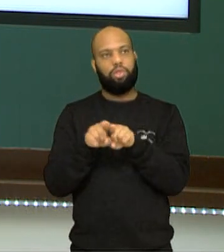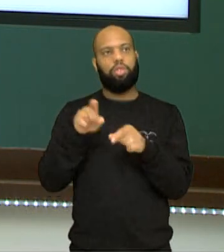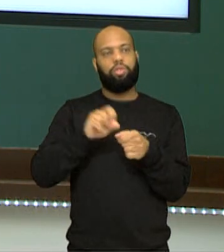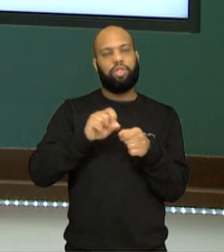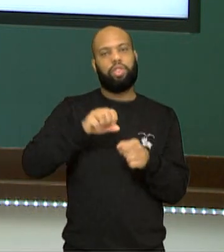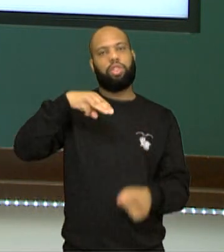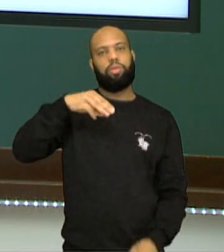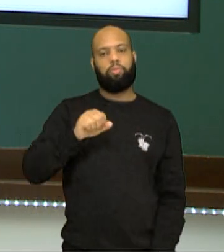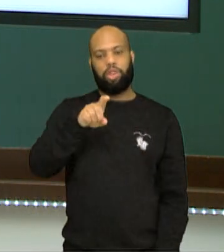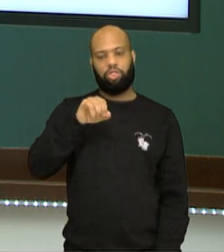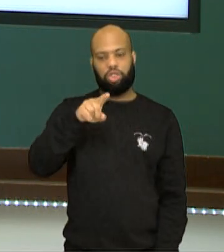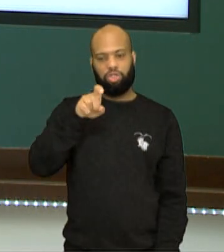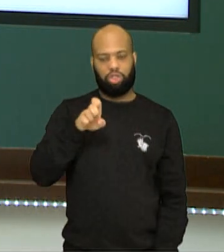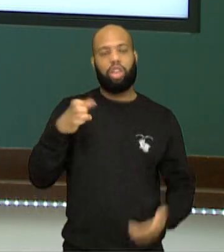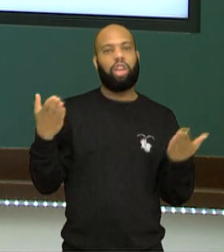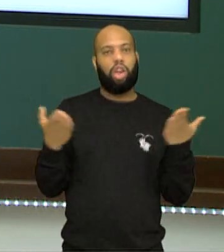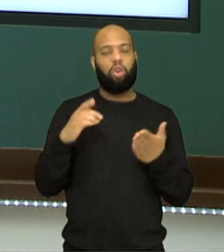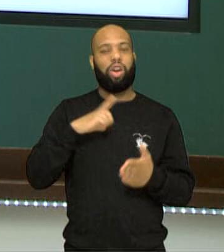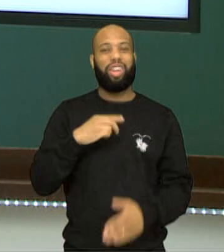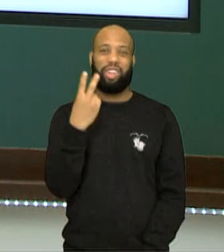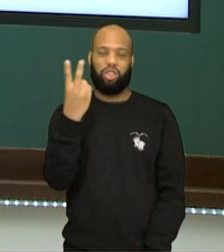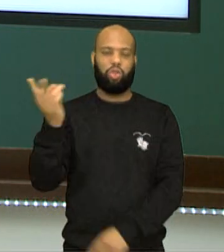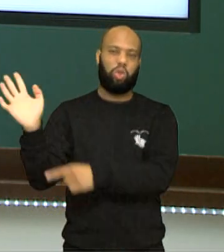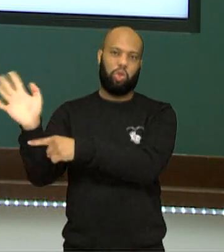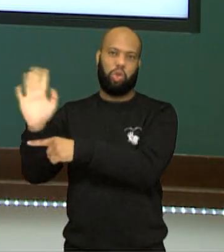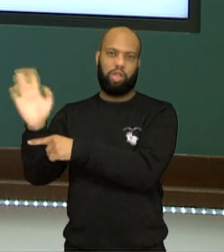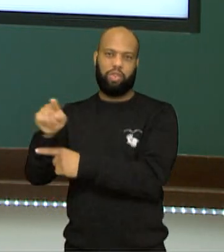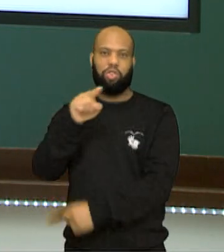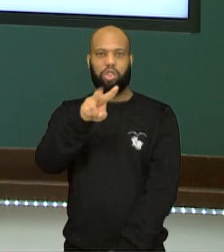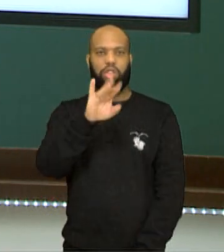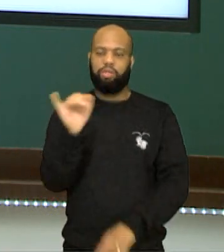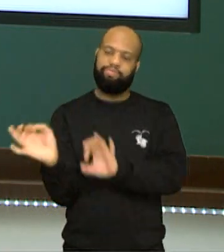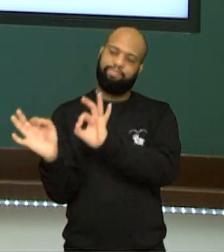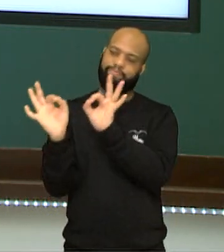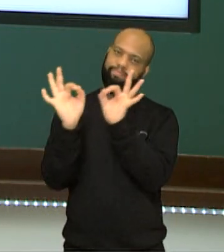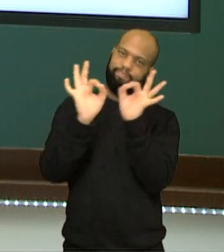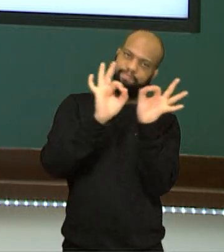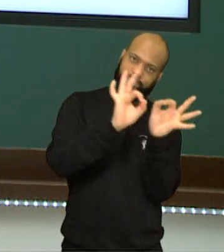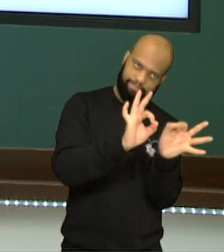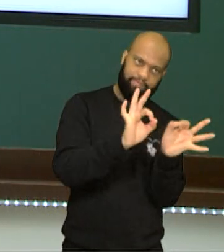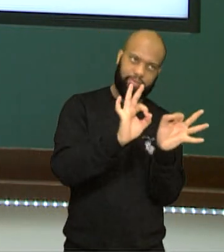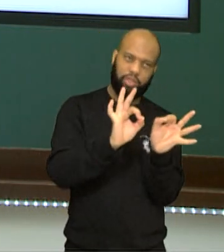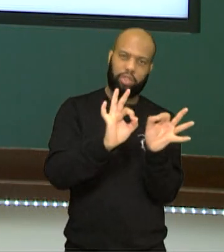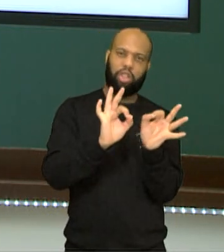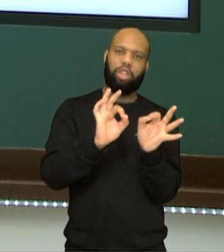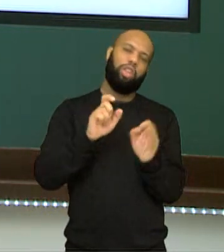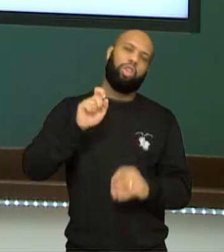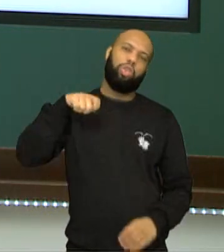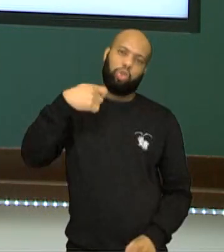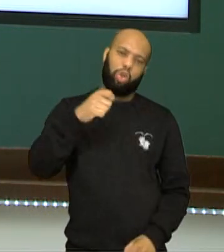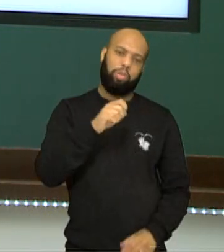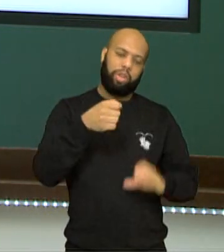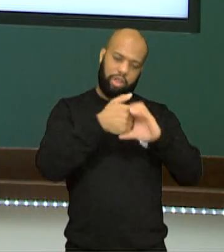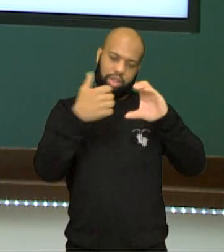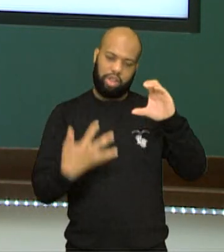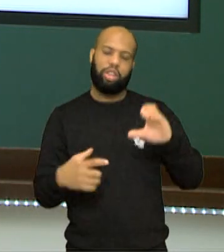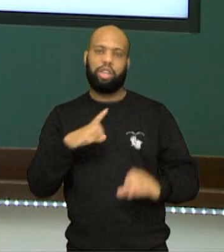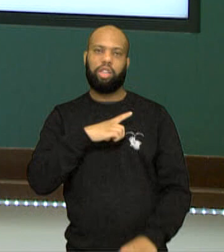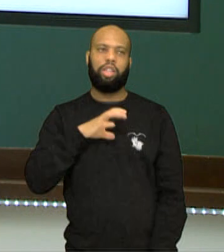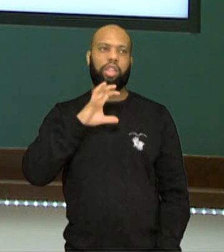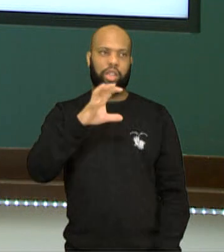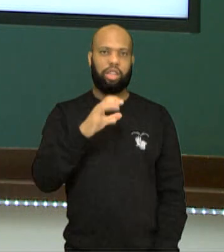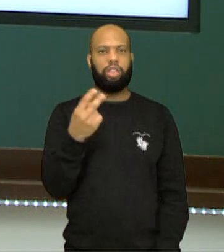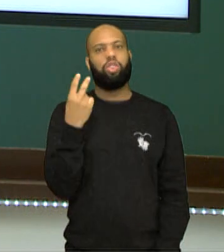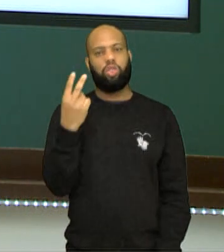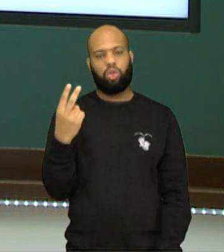por 2 vídeos agora, 2 momentos para você ver e observar um pouquinho só de características desses